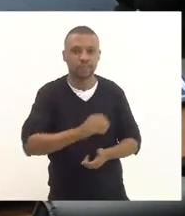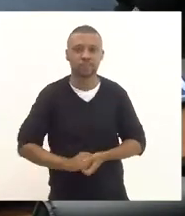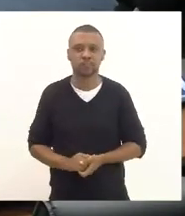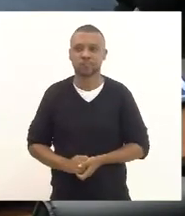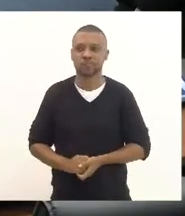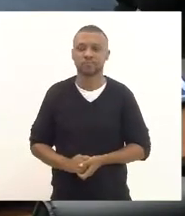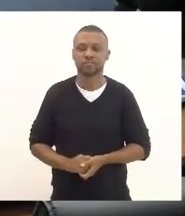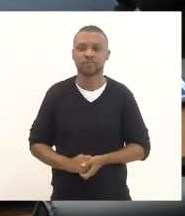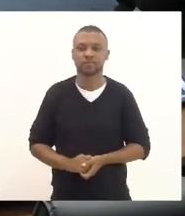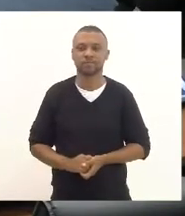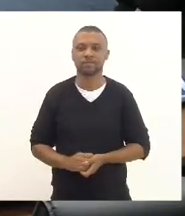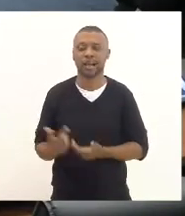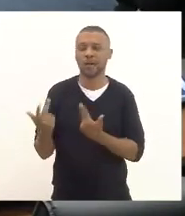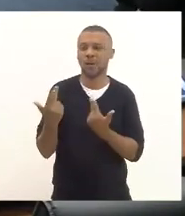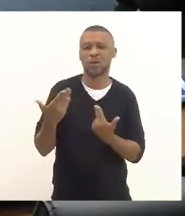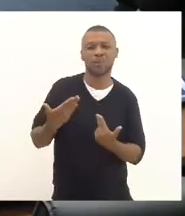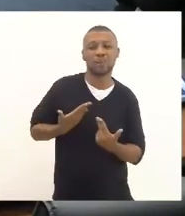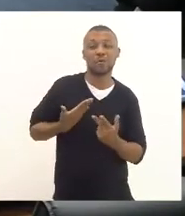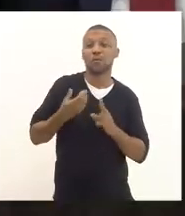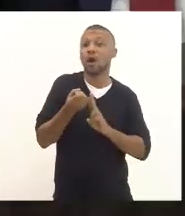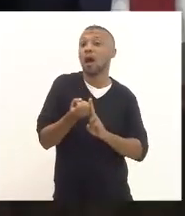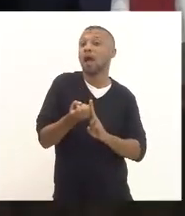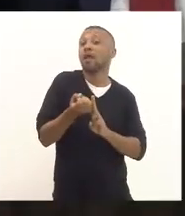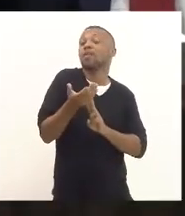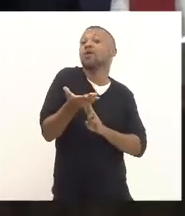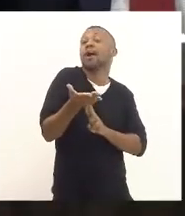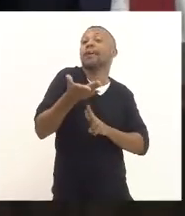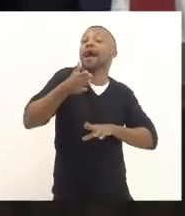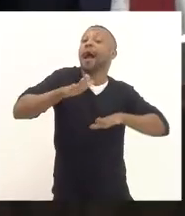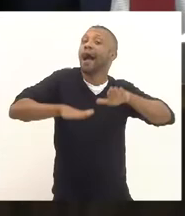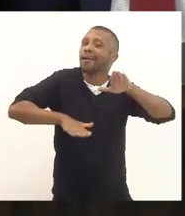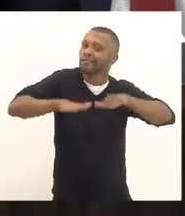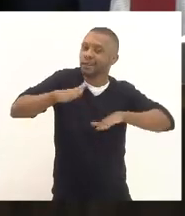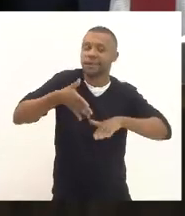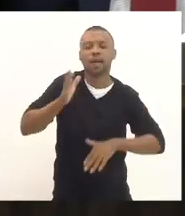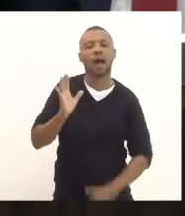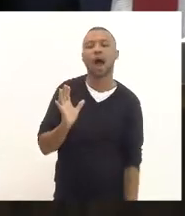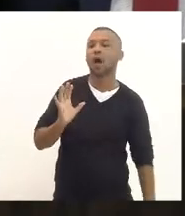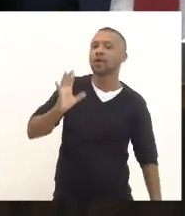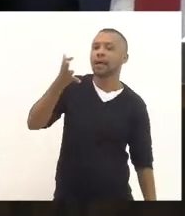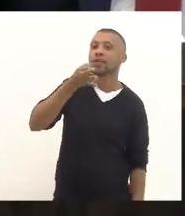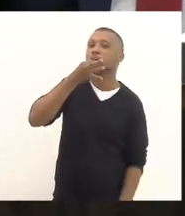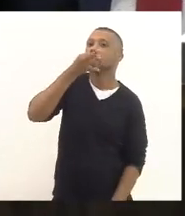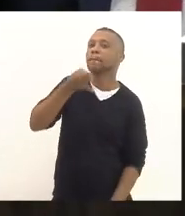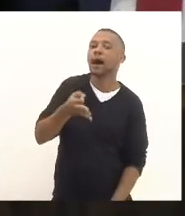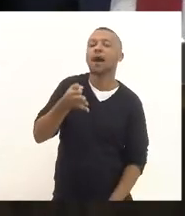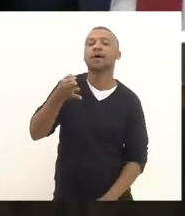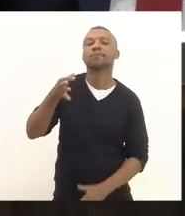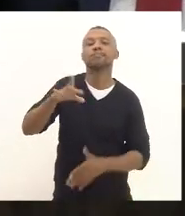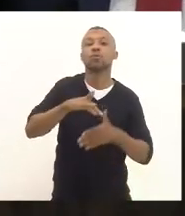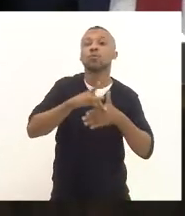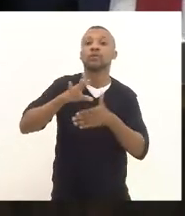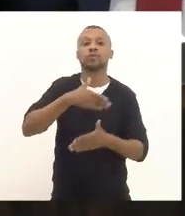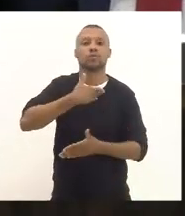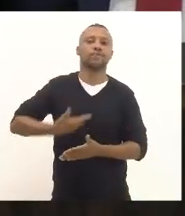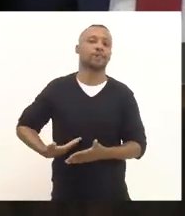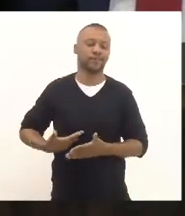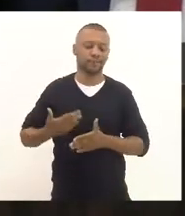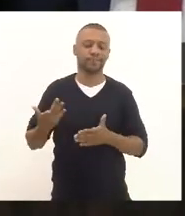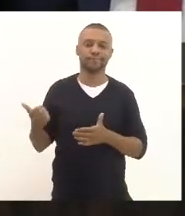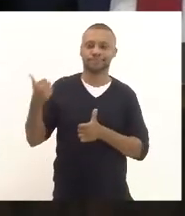Ah tá igual nossos amigos e lá todos que por vezes não parecer em nome do líder do governo